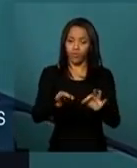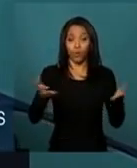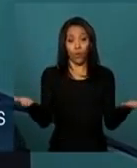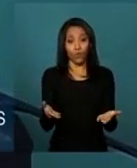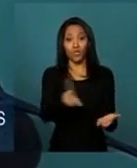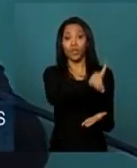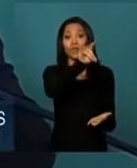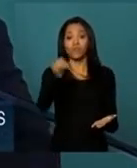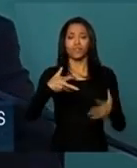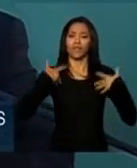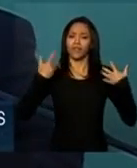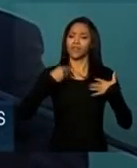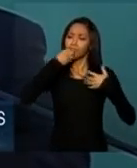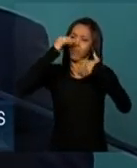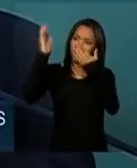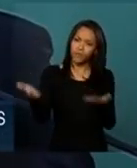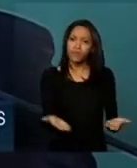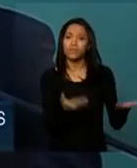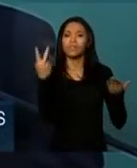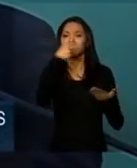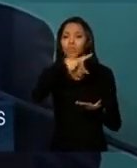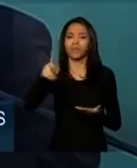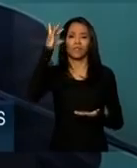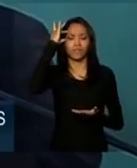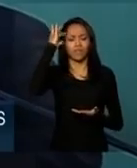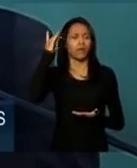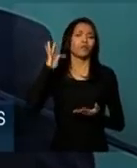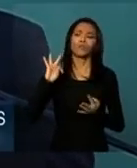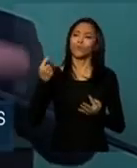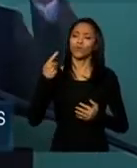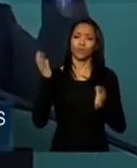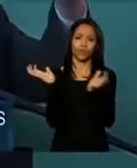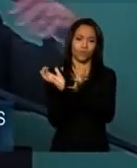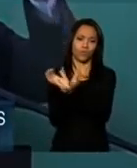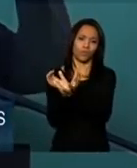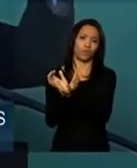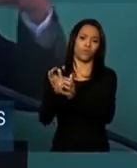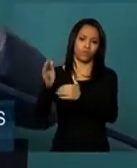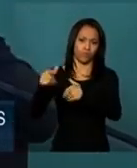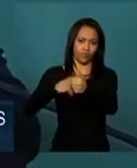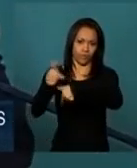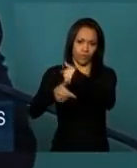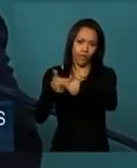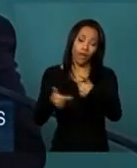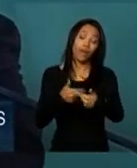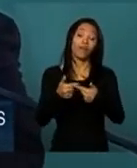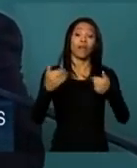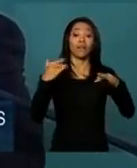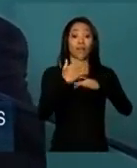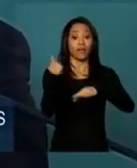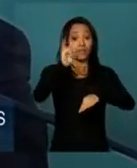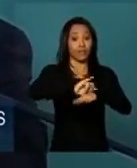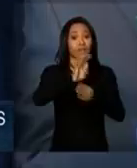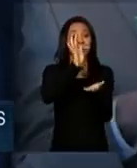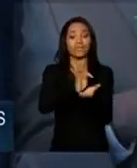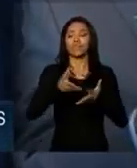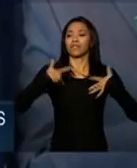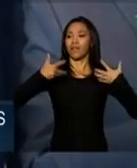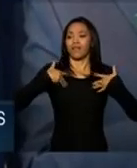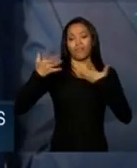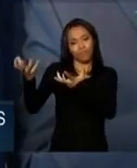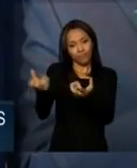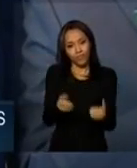alegria, seja bem-vinda a presidenta Dilma, toda a sua comitiva, a cidade de Teresina se alegra com a sua visita